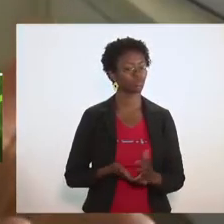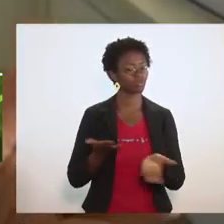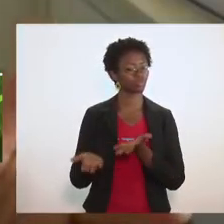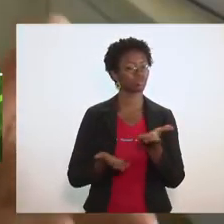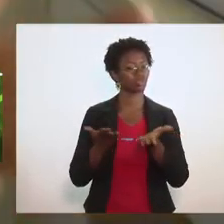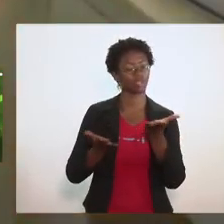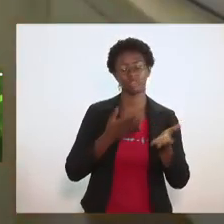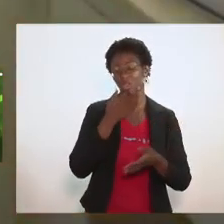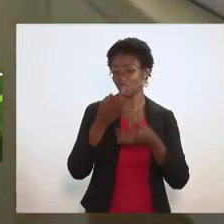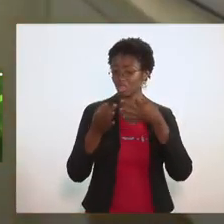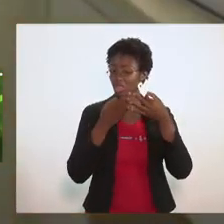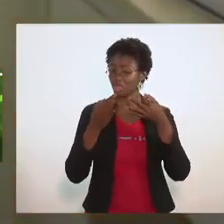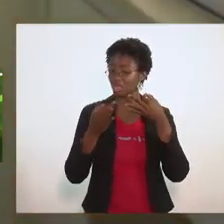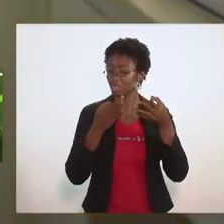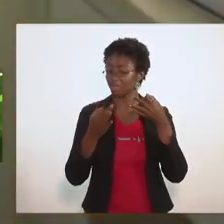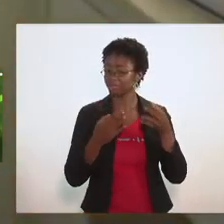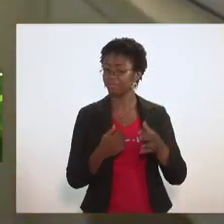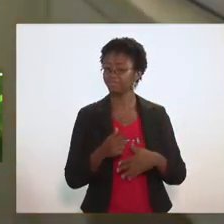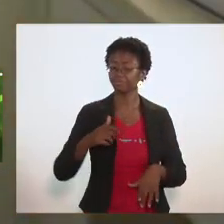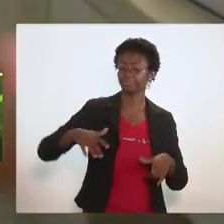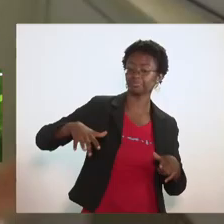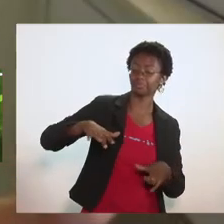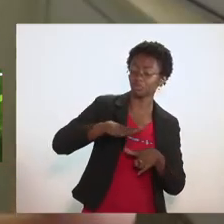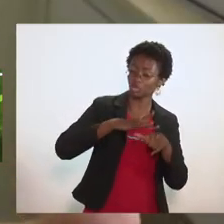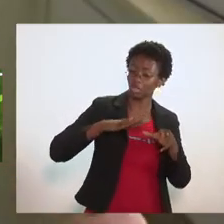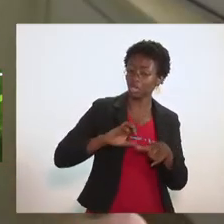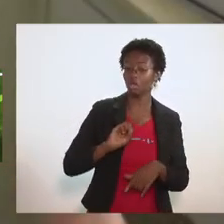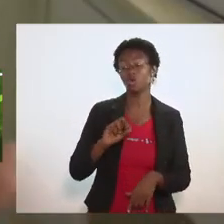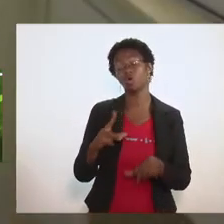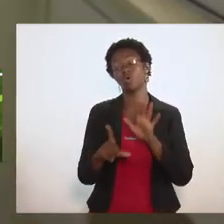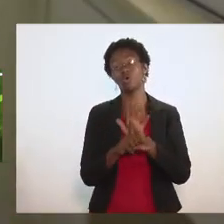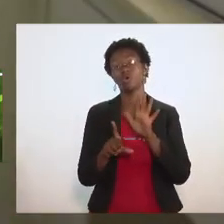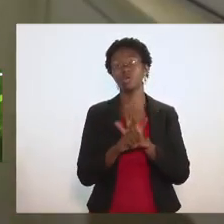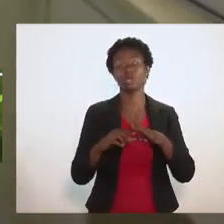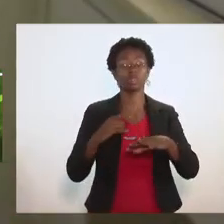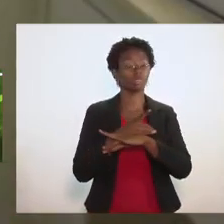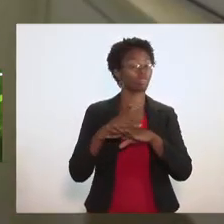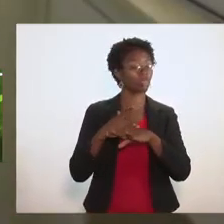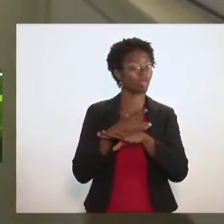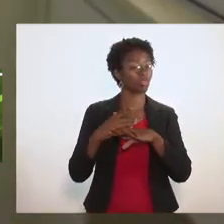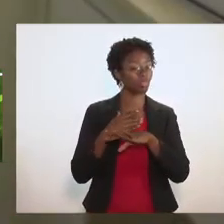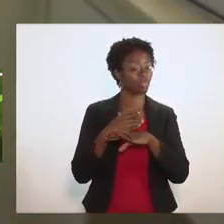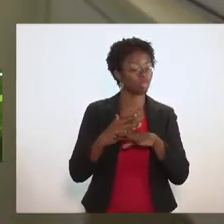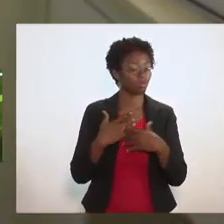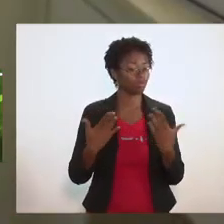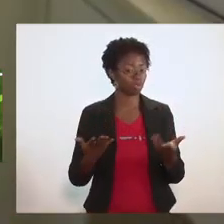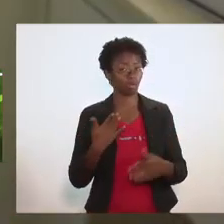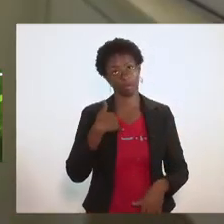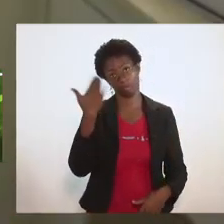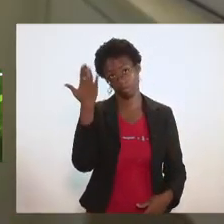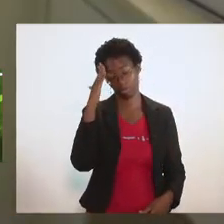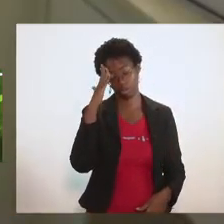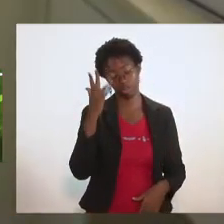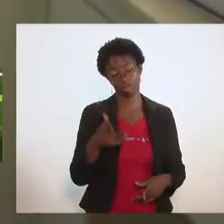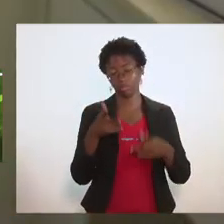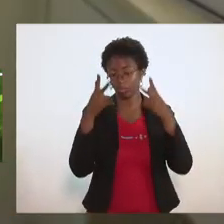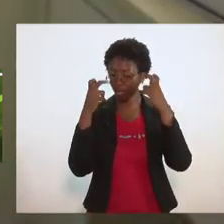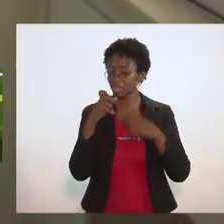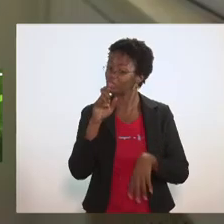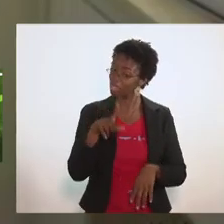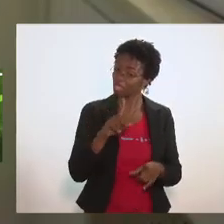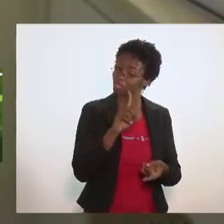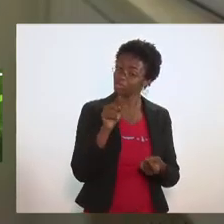infelizmente. Mesmo porque... não adianta. Podemos legislar sobre meio ambiente? A União pode, o Estado pode e